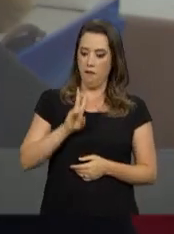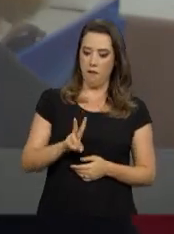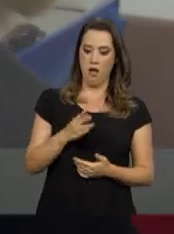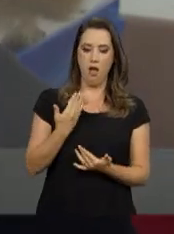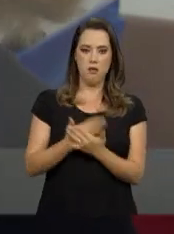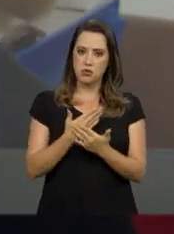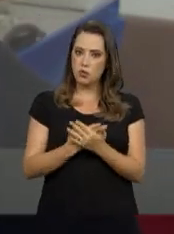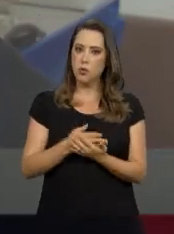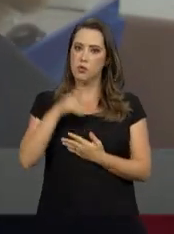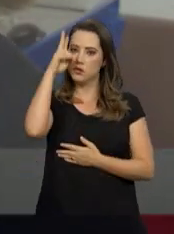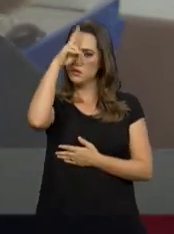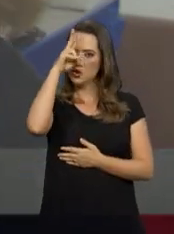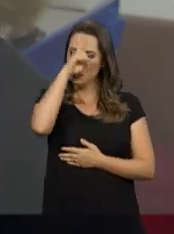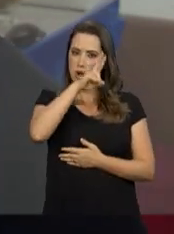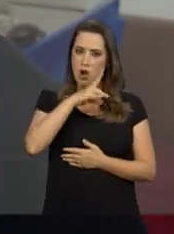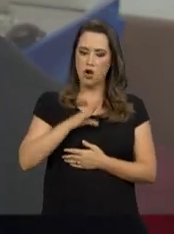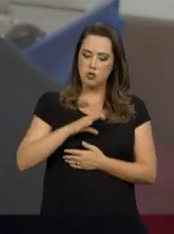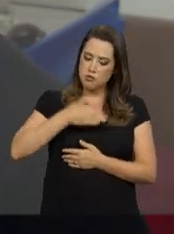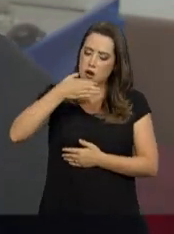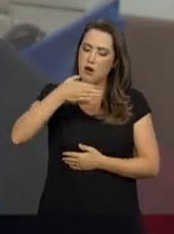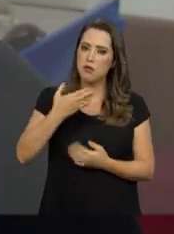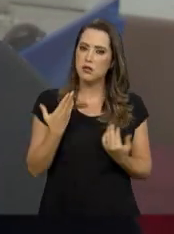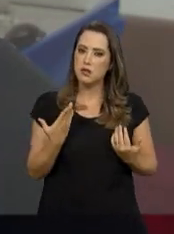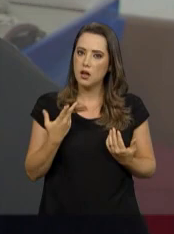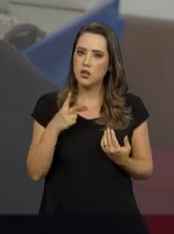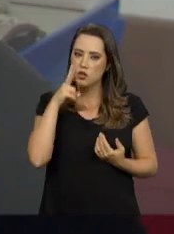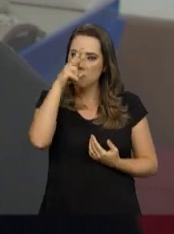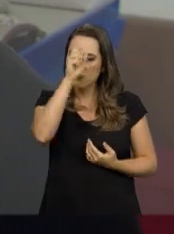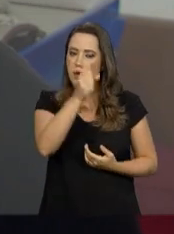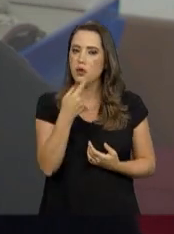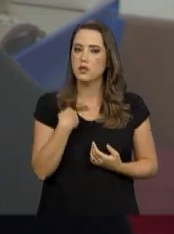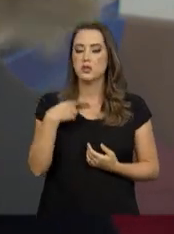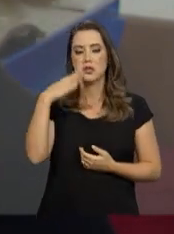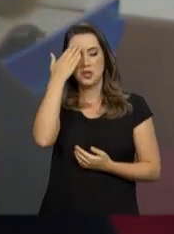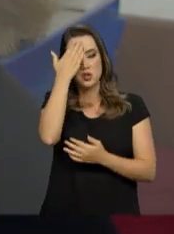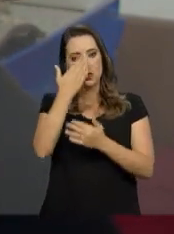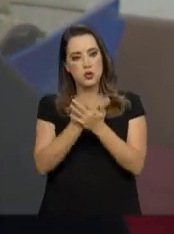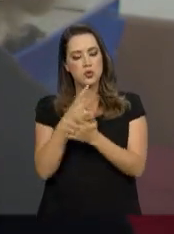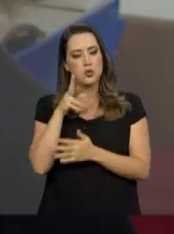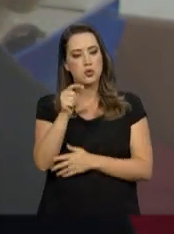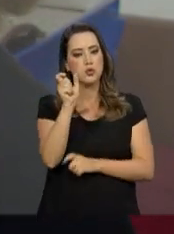né, de força e garra, eu acredito, se todos, a partir